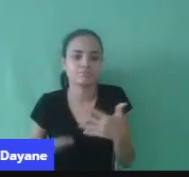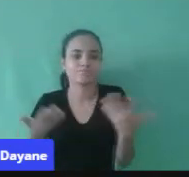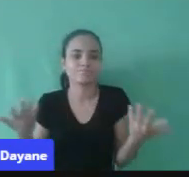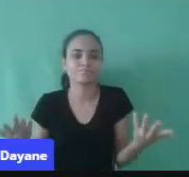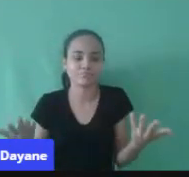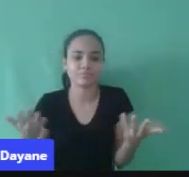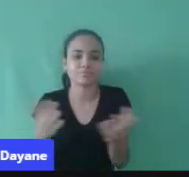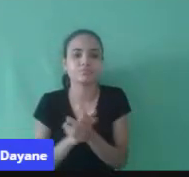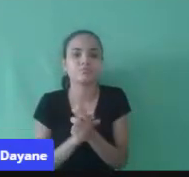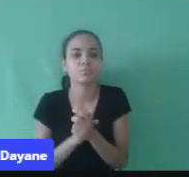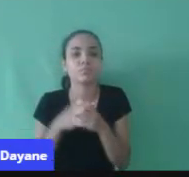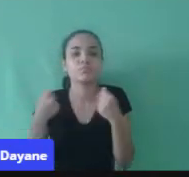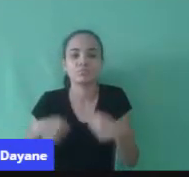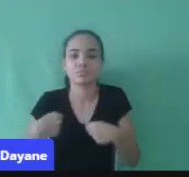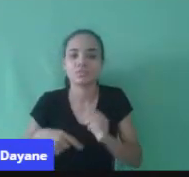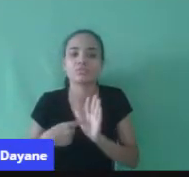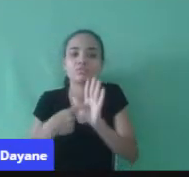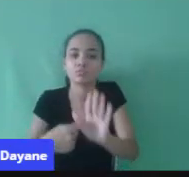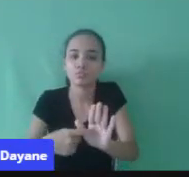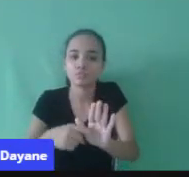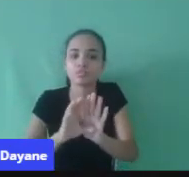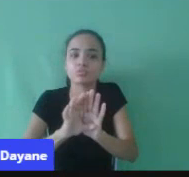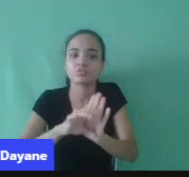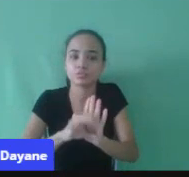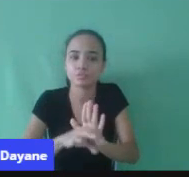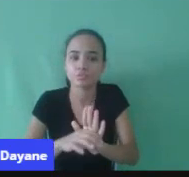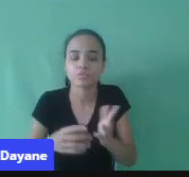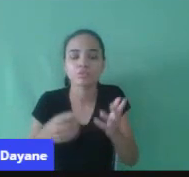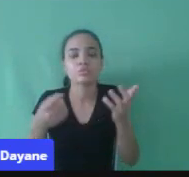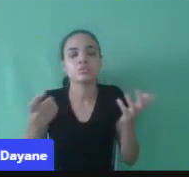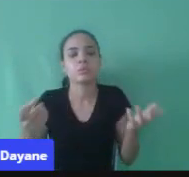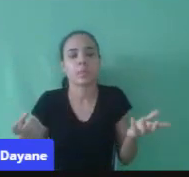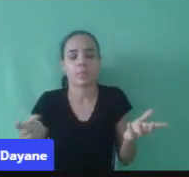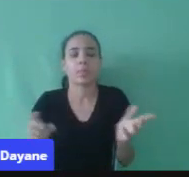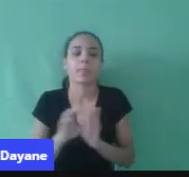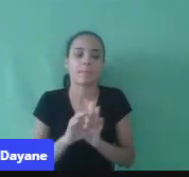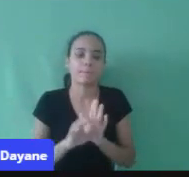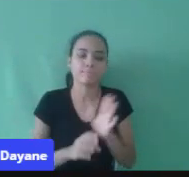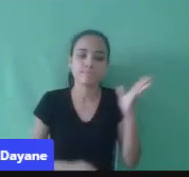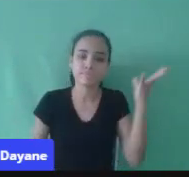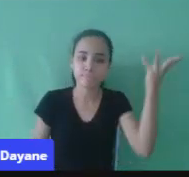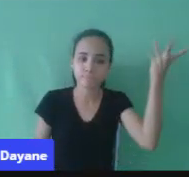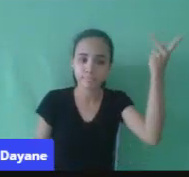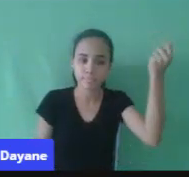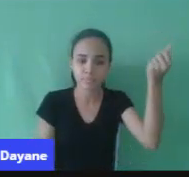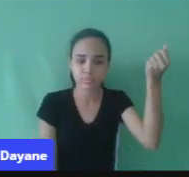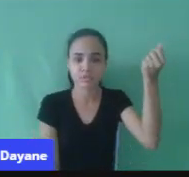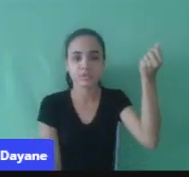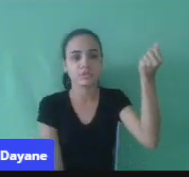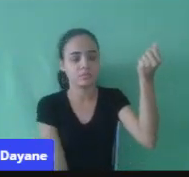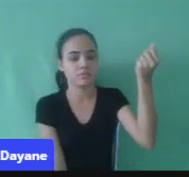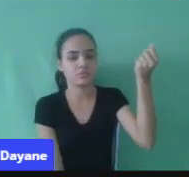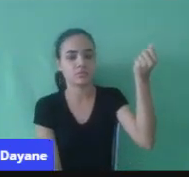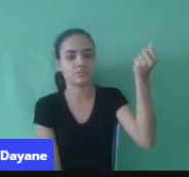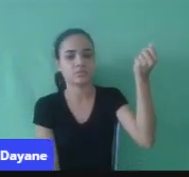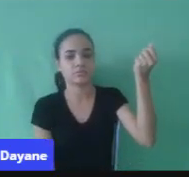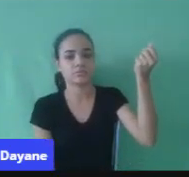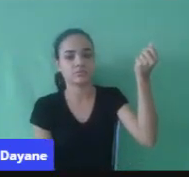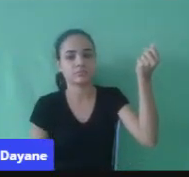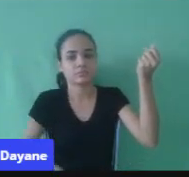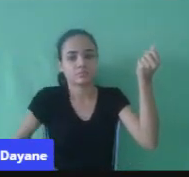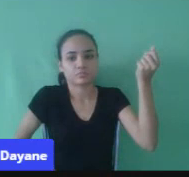também isso, professor, né? Quando a gente fala do clima, né, que o clima ele é um conjunto,